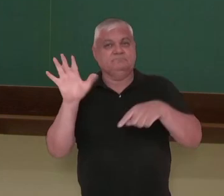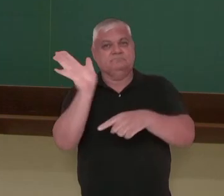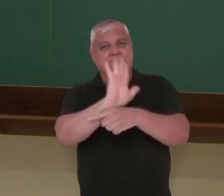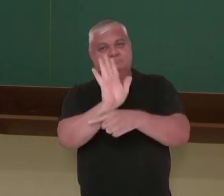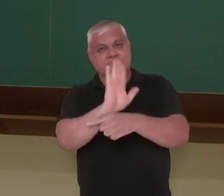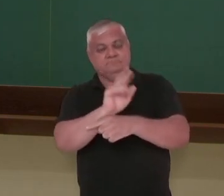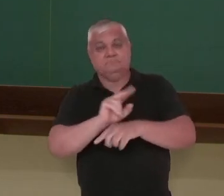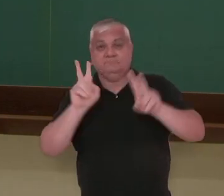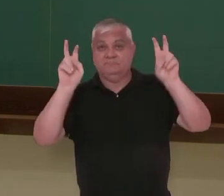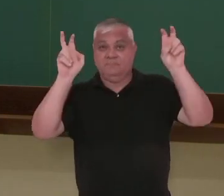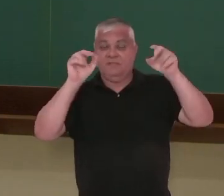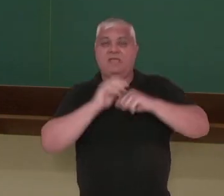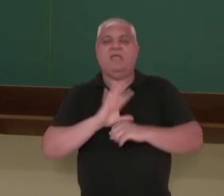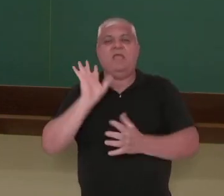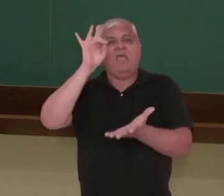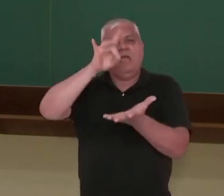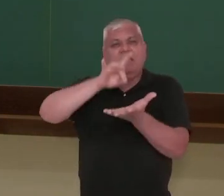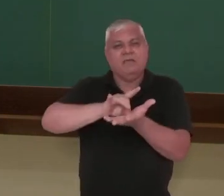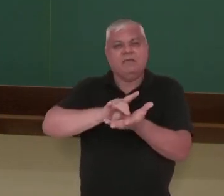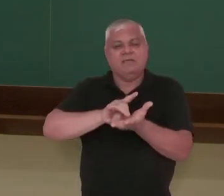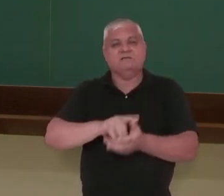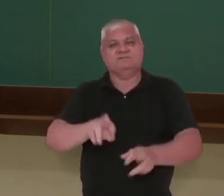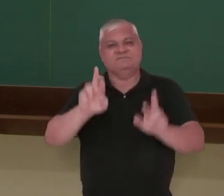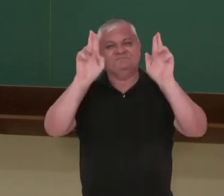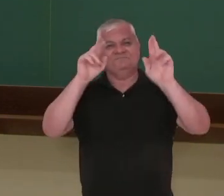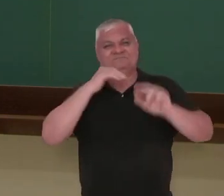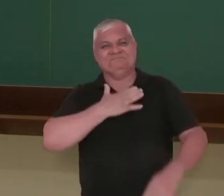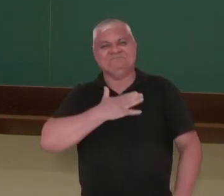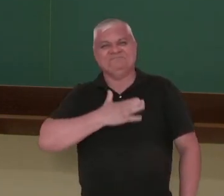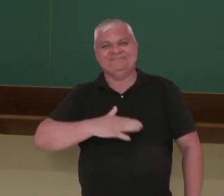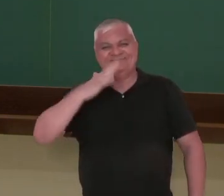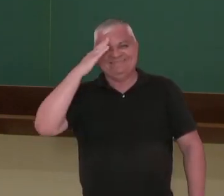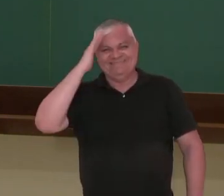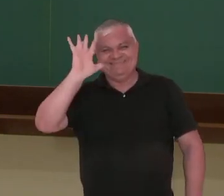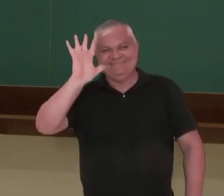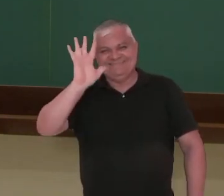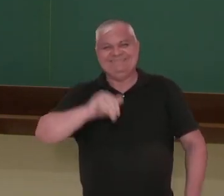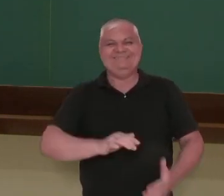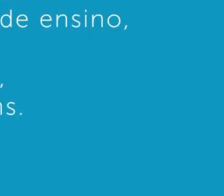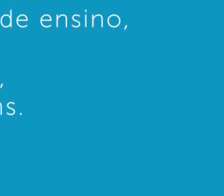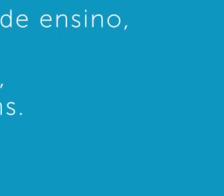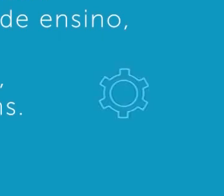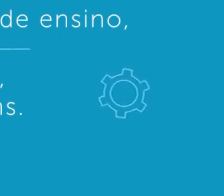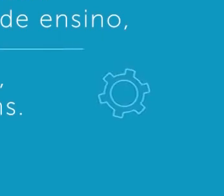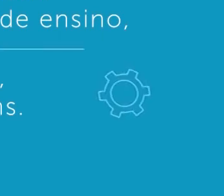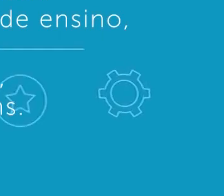Nesse vídeo nós falamos sobre realismo. Espero que vocês tenham gostado. Até breve.